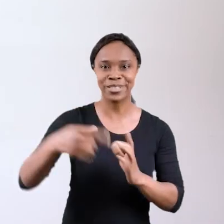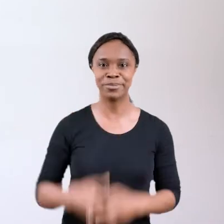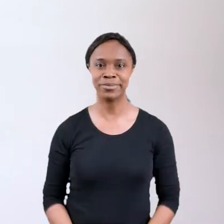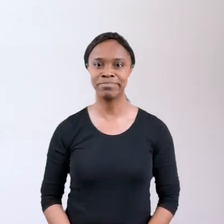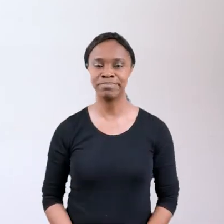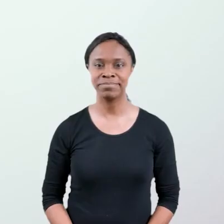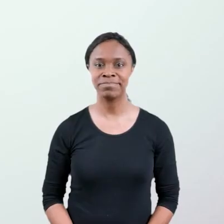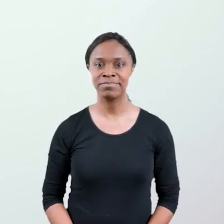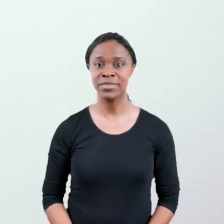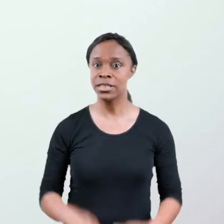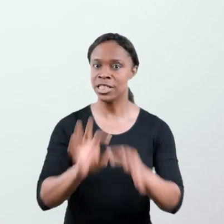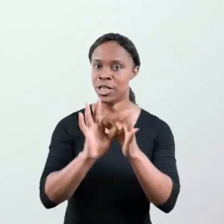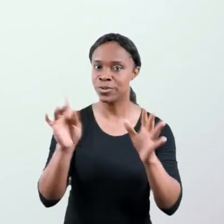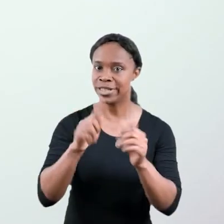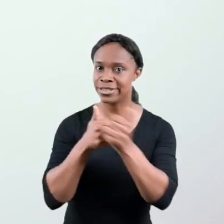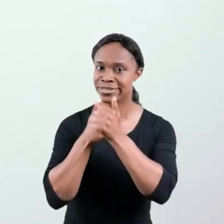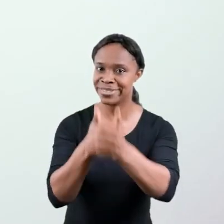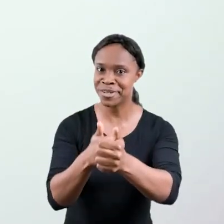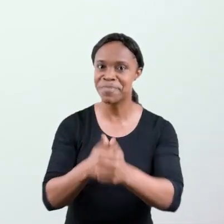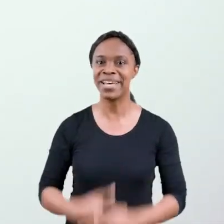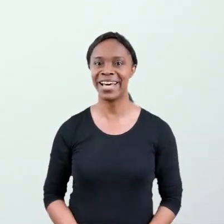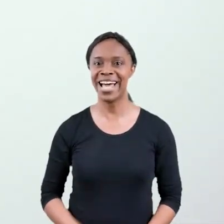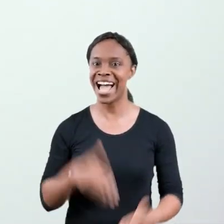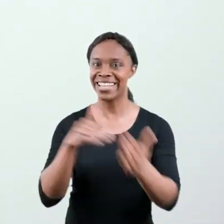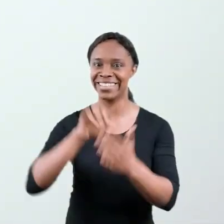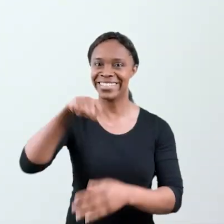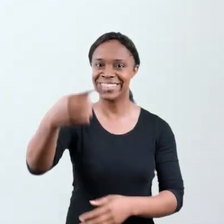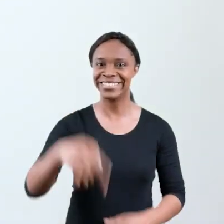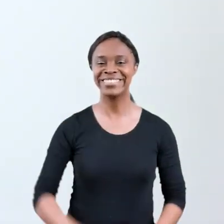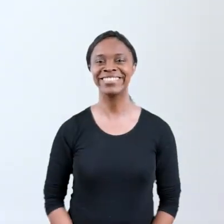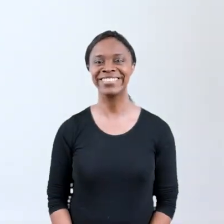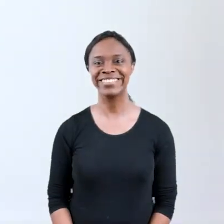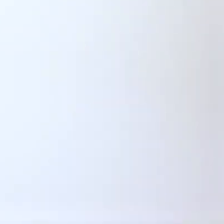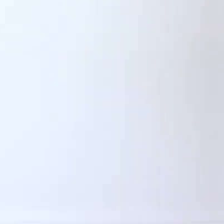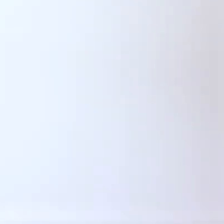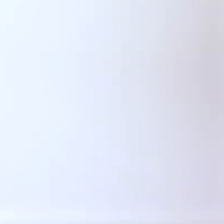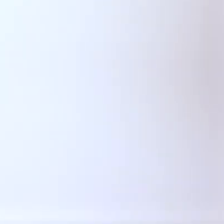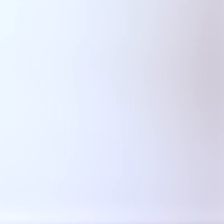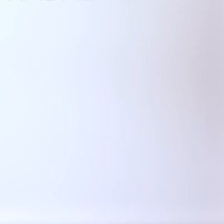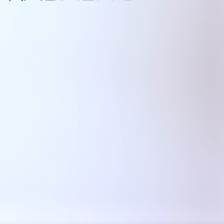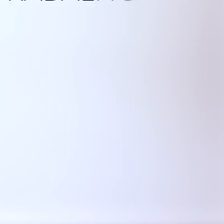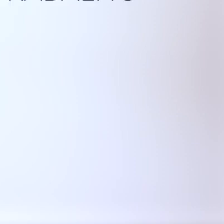deixe de nos acompanhar. Até lá!